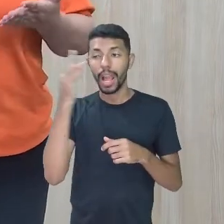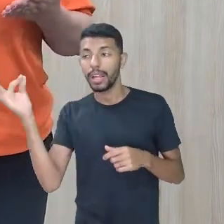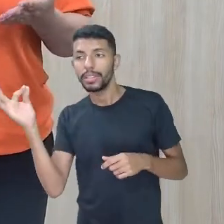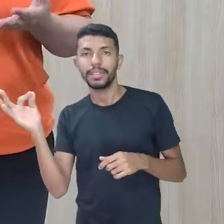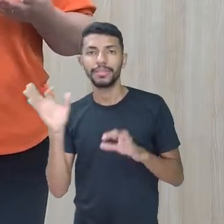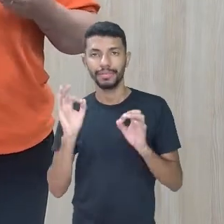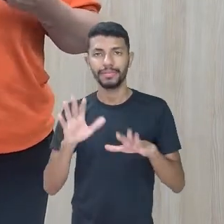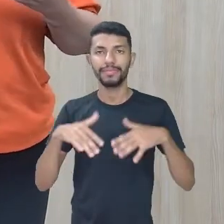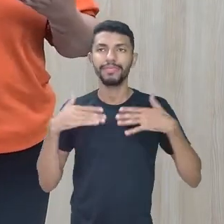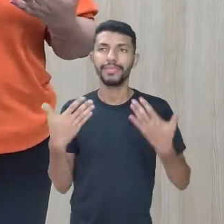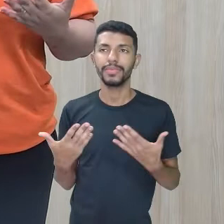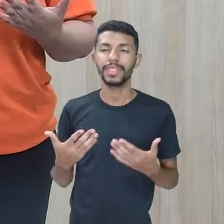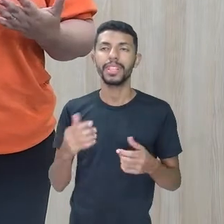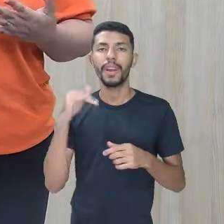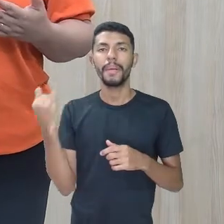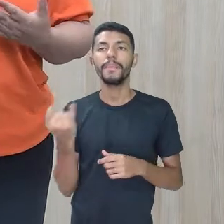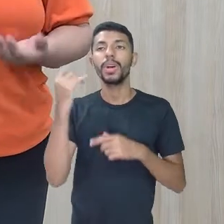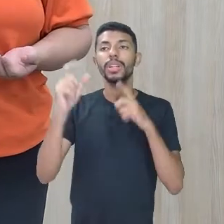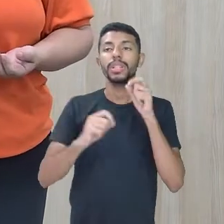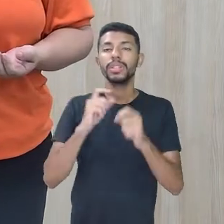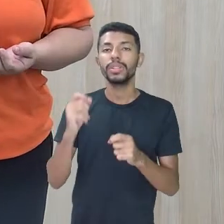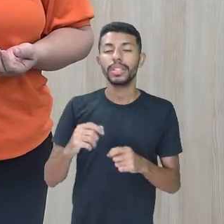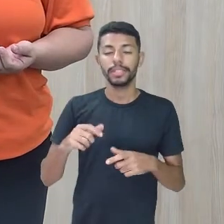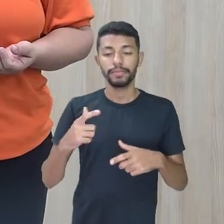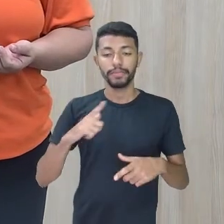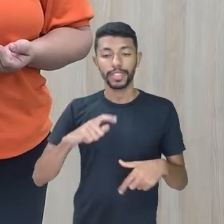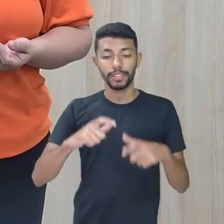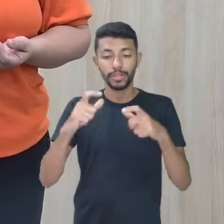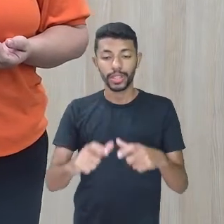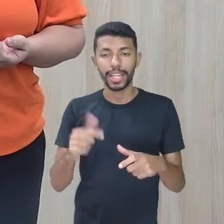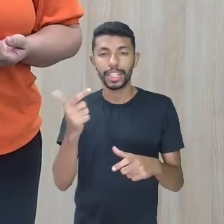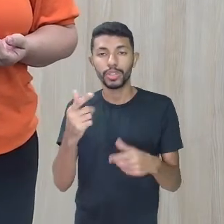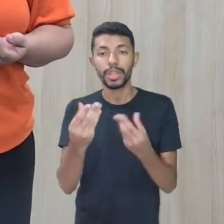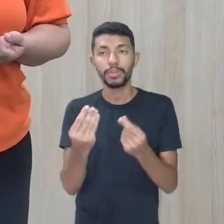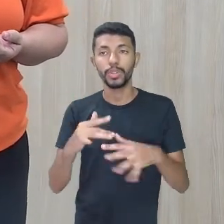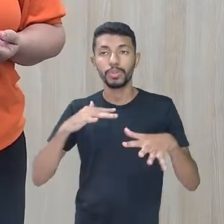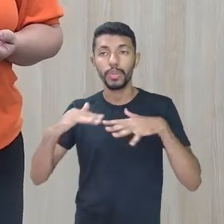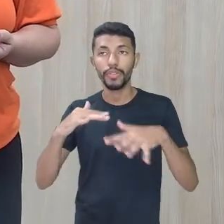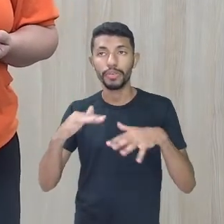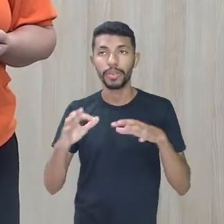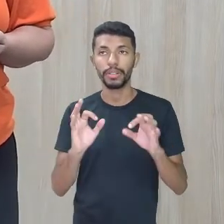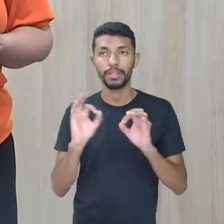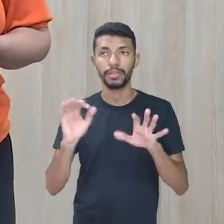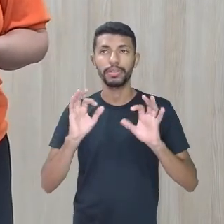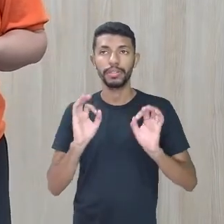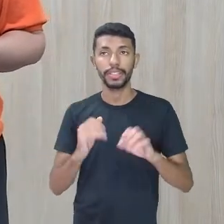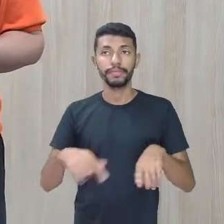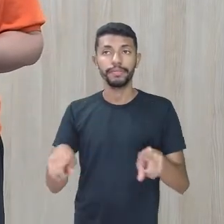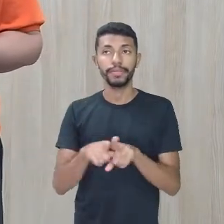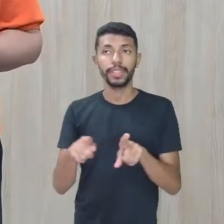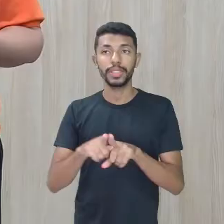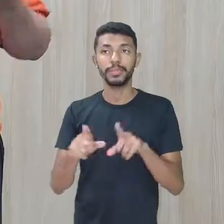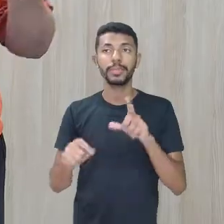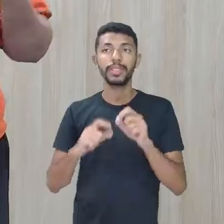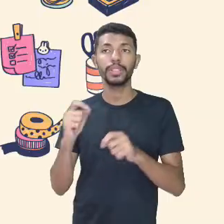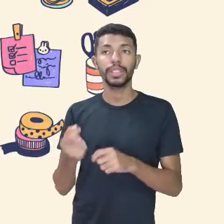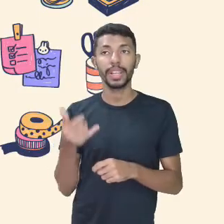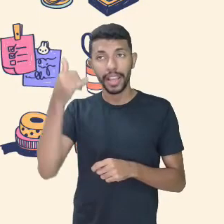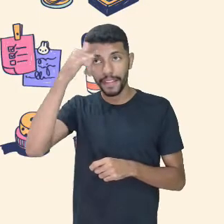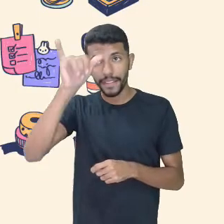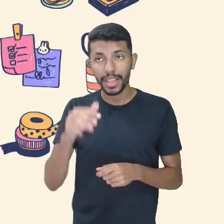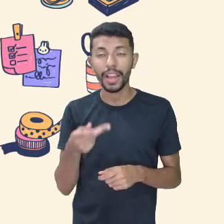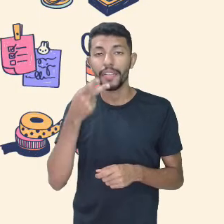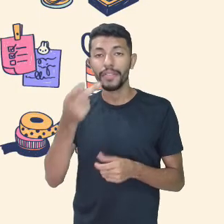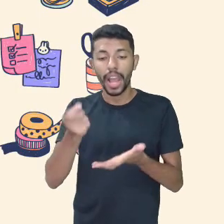ele fique em um lugar que não haja esse movimento, certo? E eu coloquei também, evite